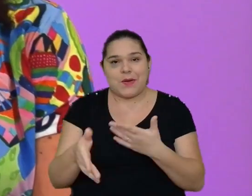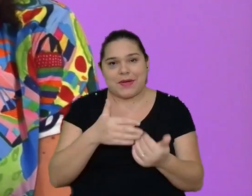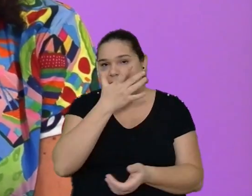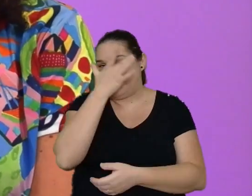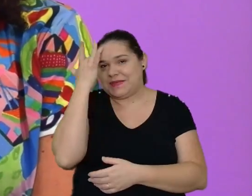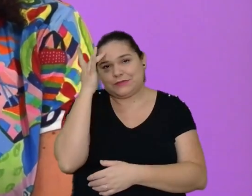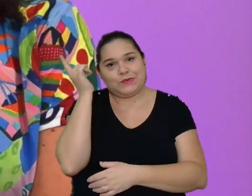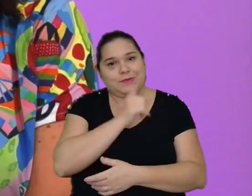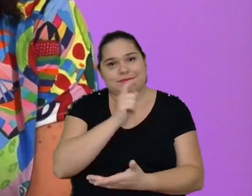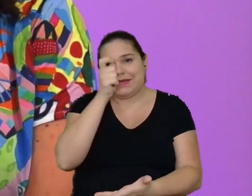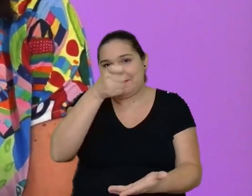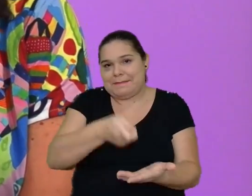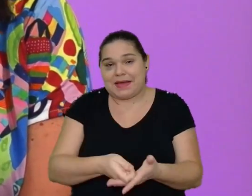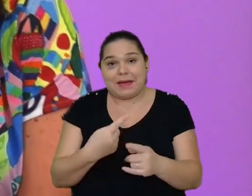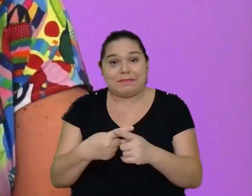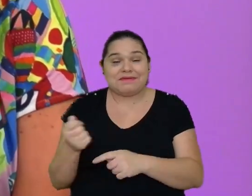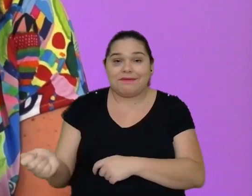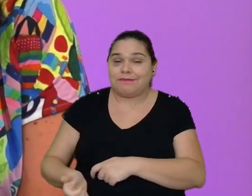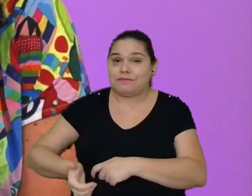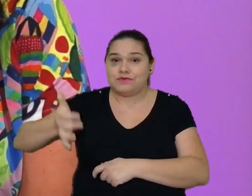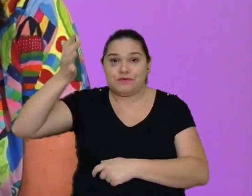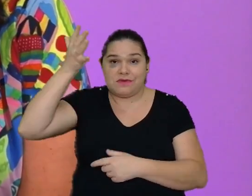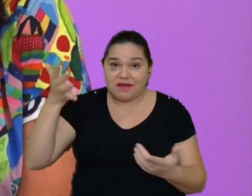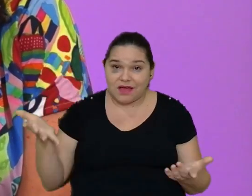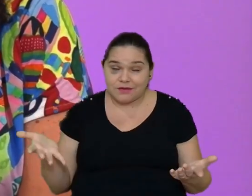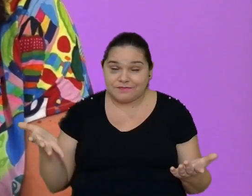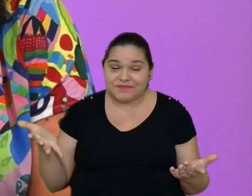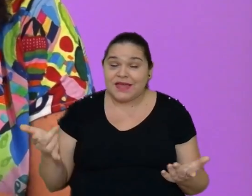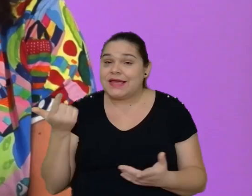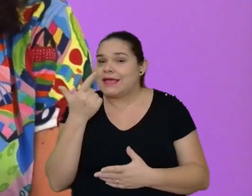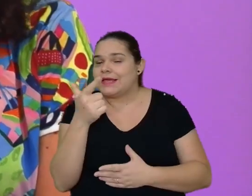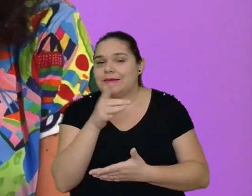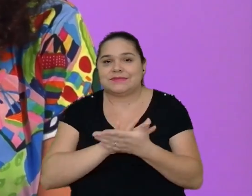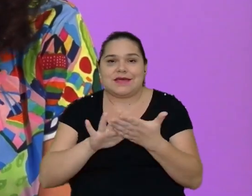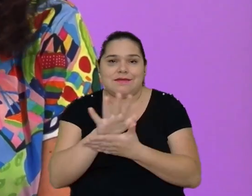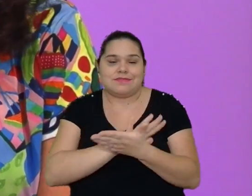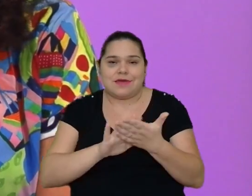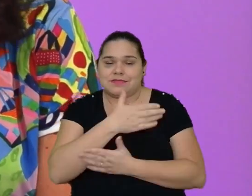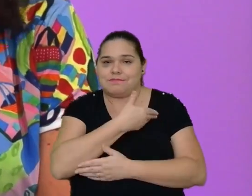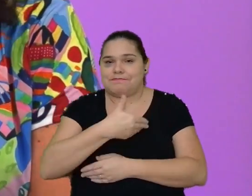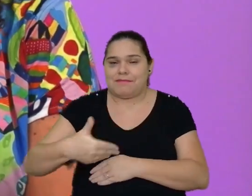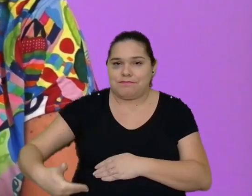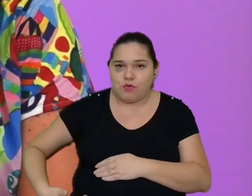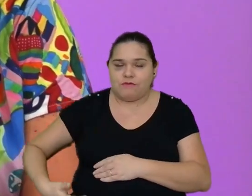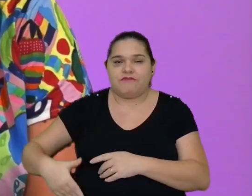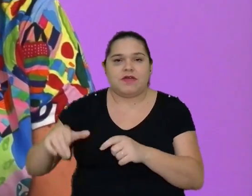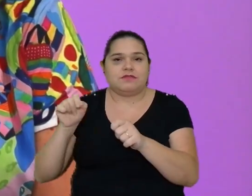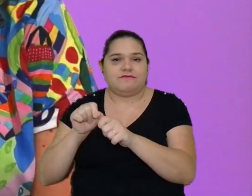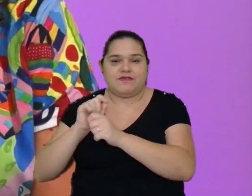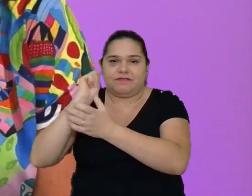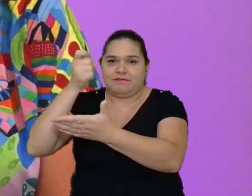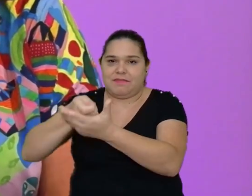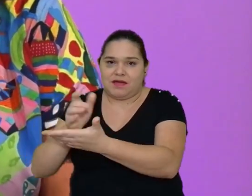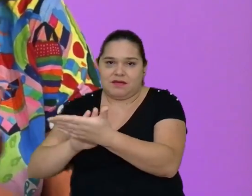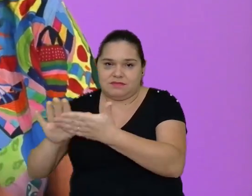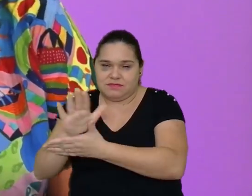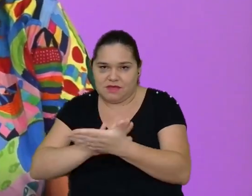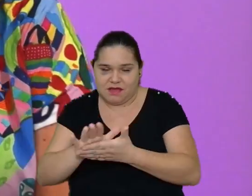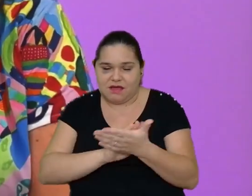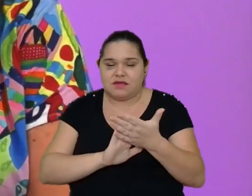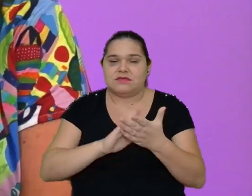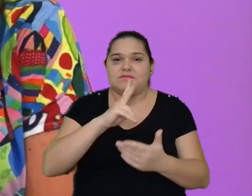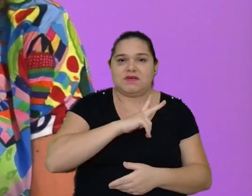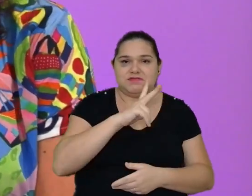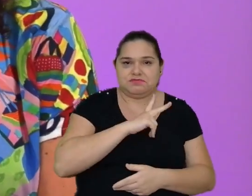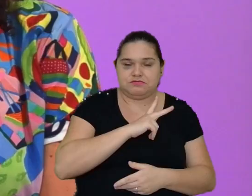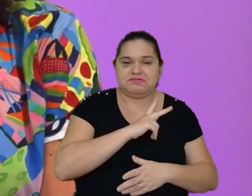financeiro. E a gente não tem cobertura, nem na parte pública, nem na parte privada. Tem algumas iniciativas, mas são discussões